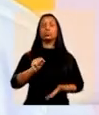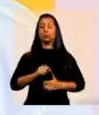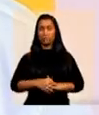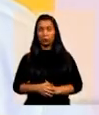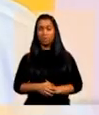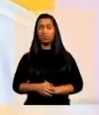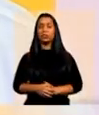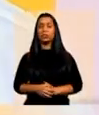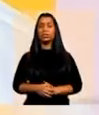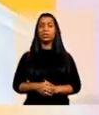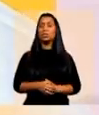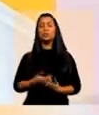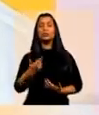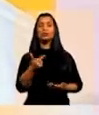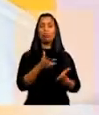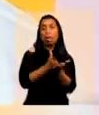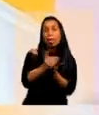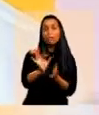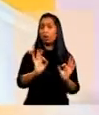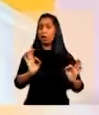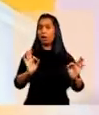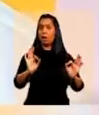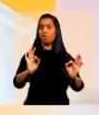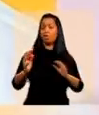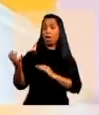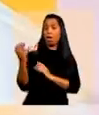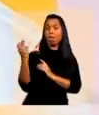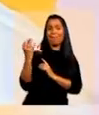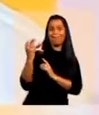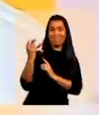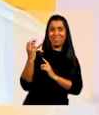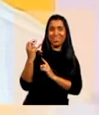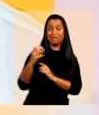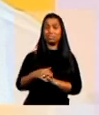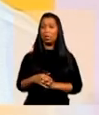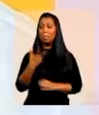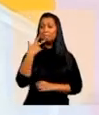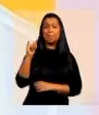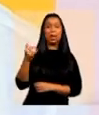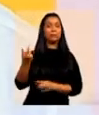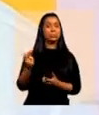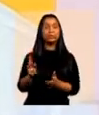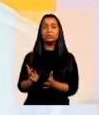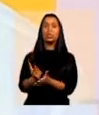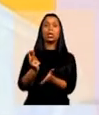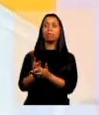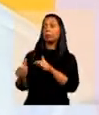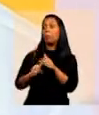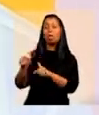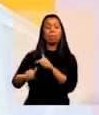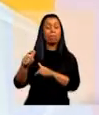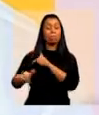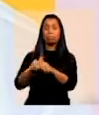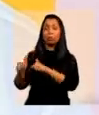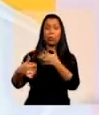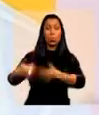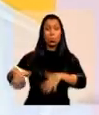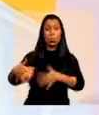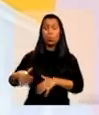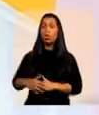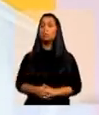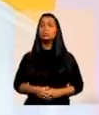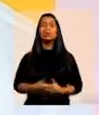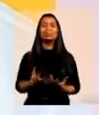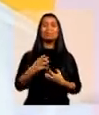verdade, eu não tive deslize, foi por influência, né? Certo. Eu via meus pais sempre trabalhando muito